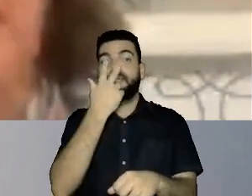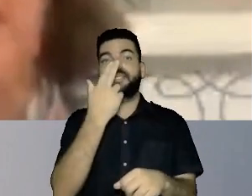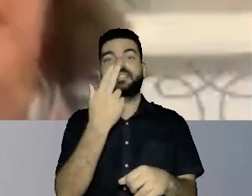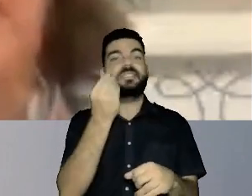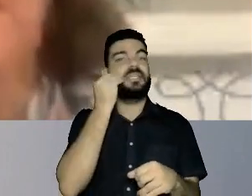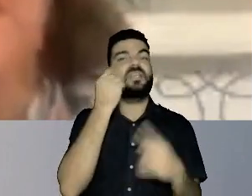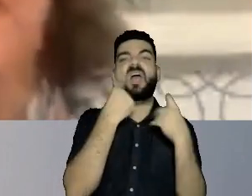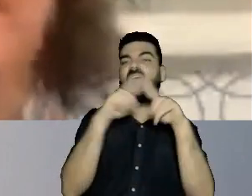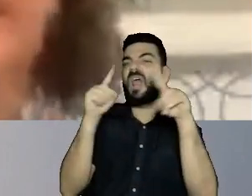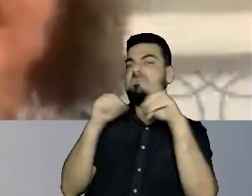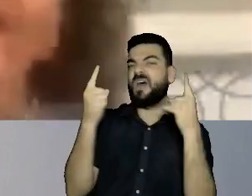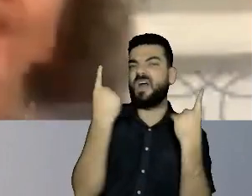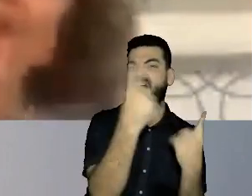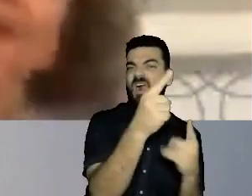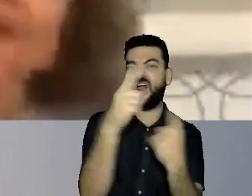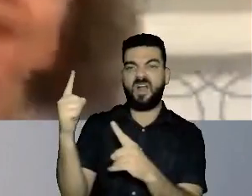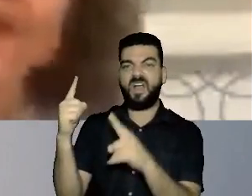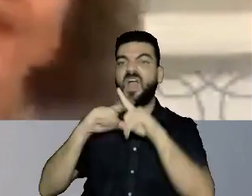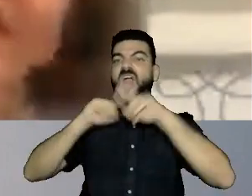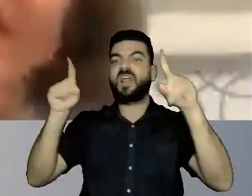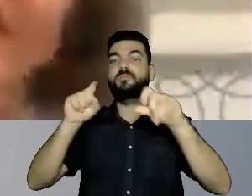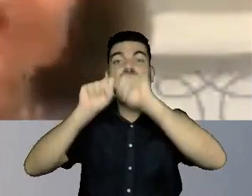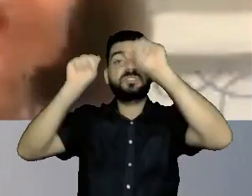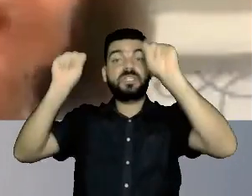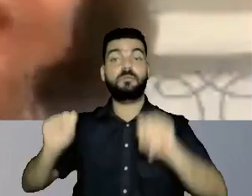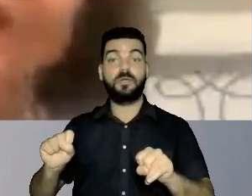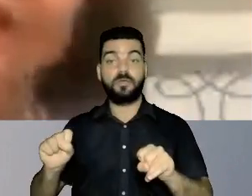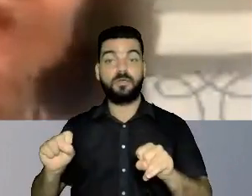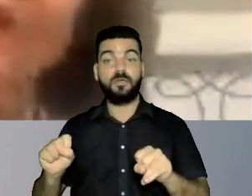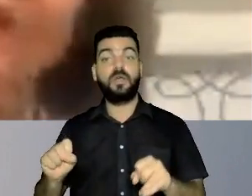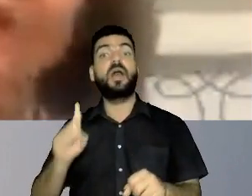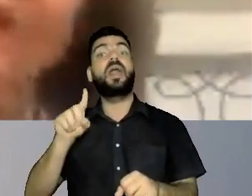né? Quando a gente tem o grafite que está nas ruas,